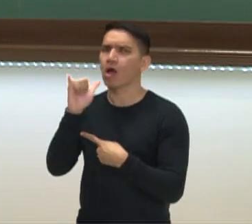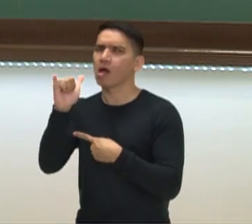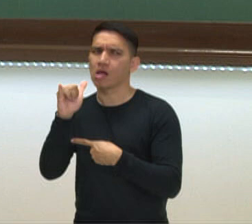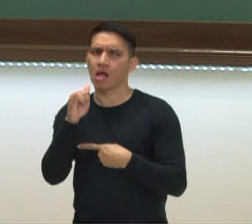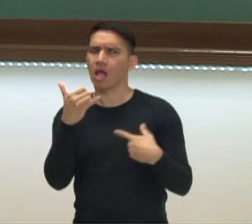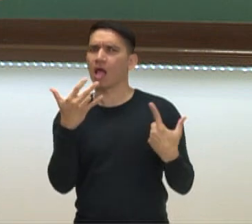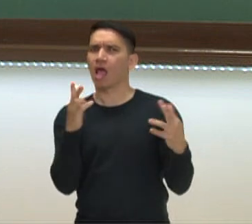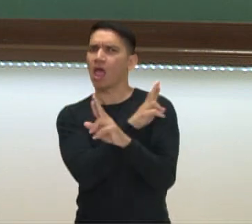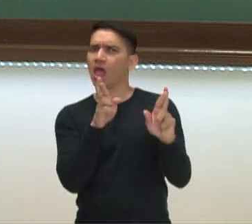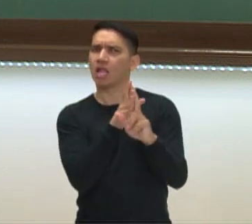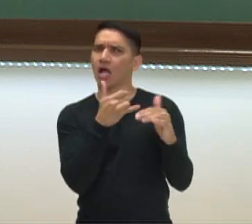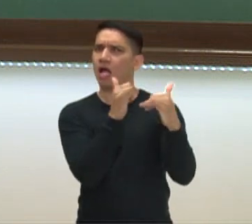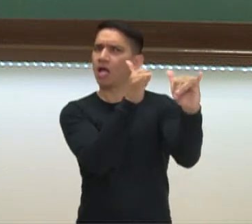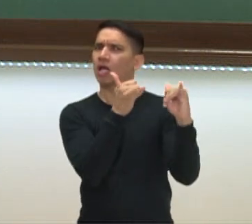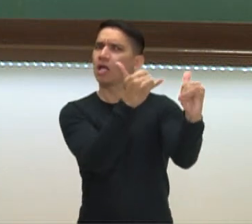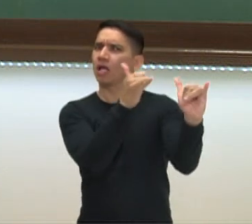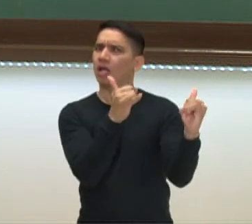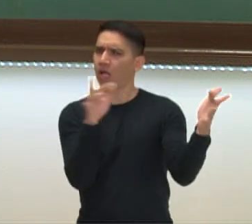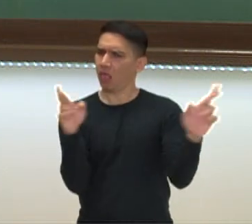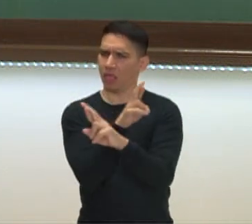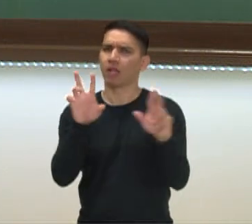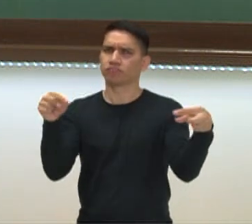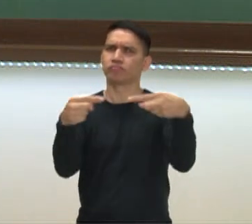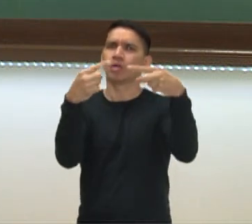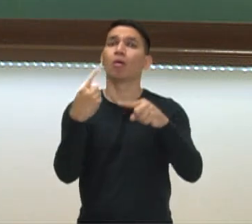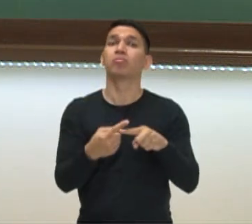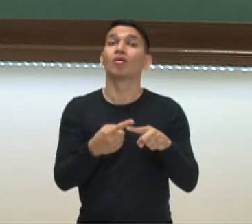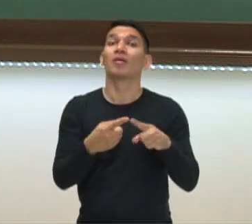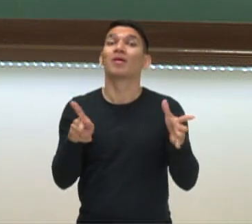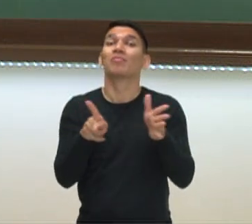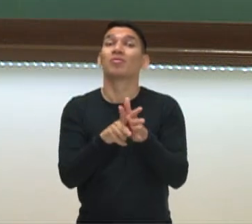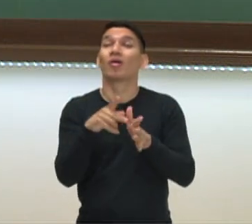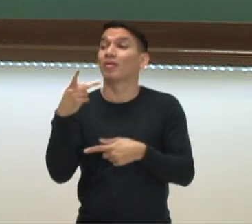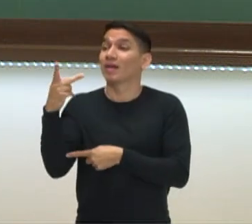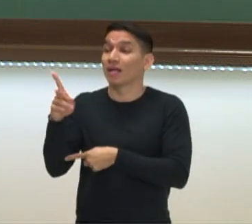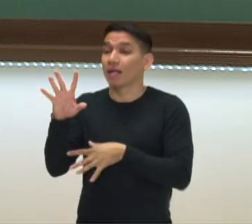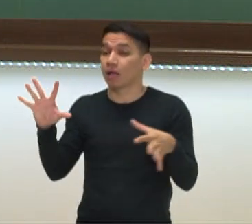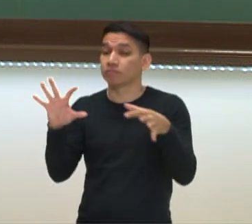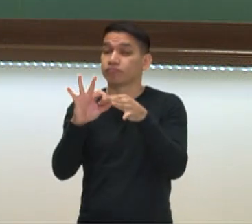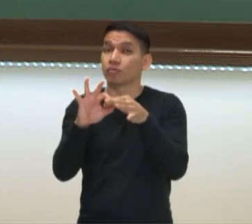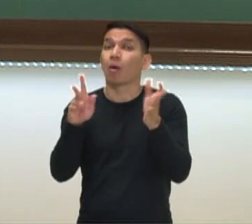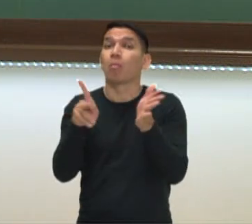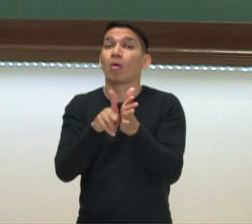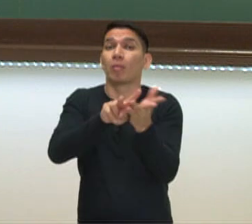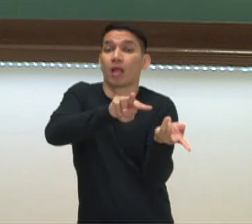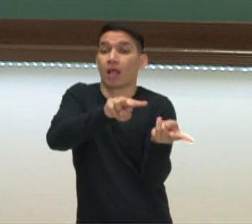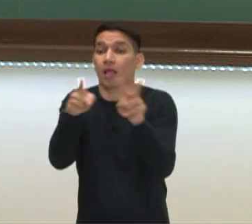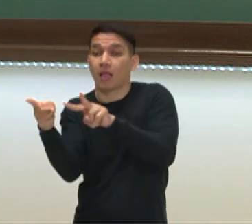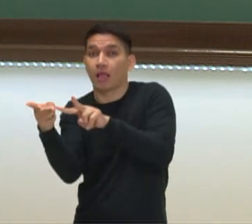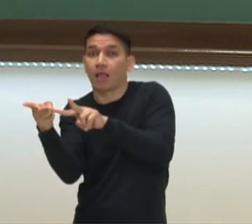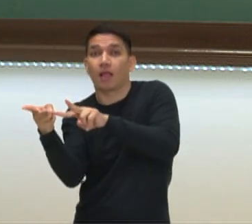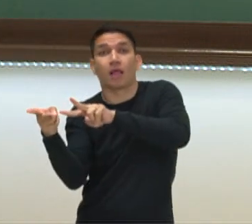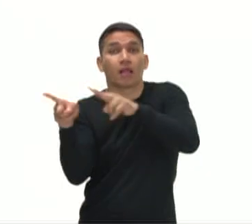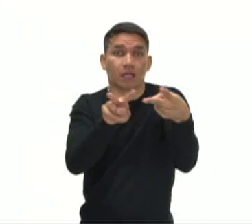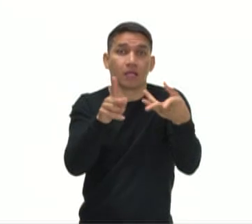relação direta, porque na verdade a potência elétrica é uma taxa de transferência de energia,